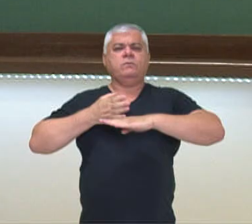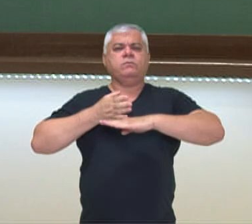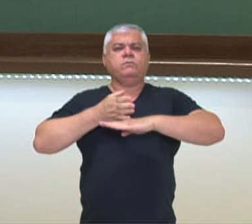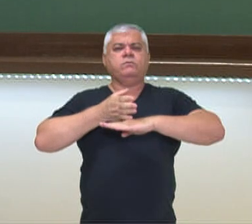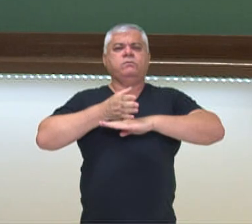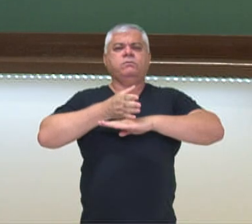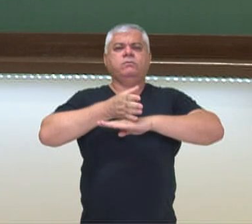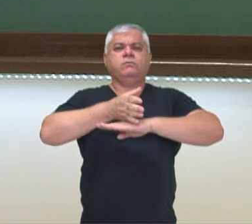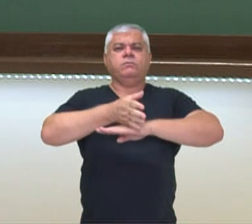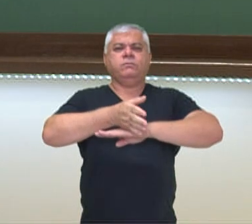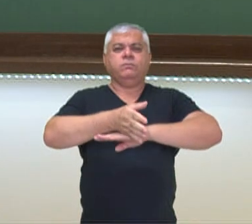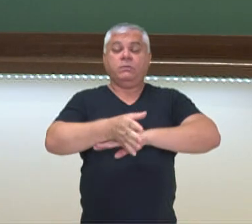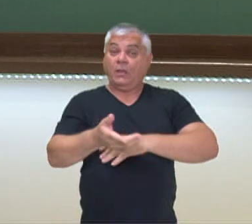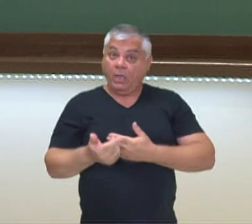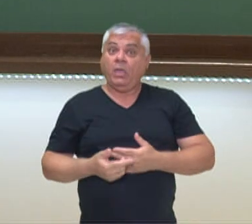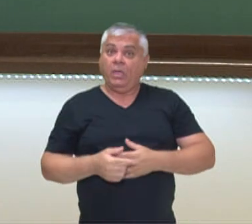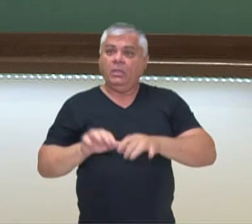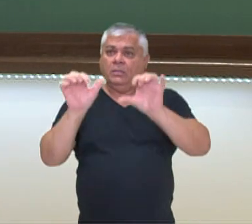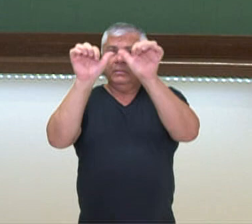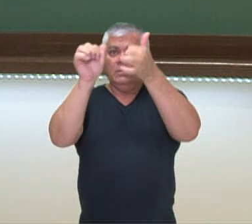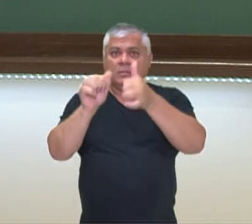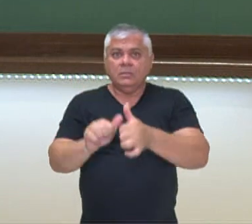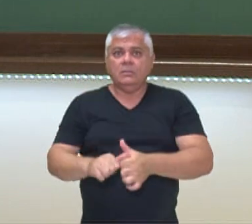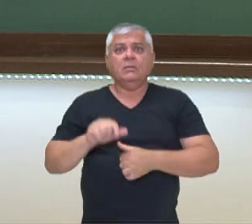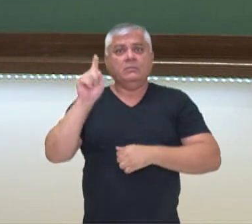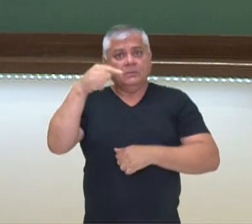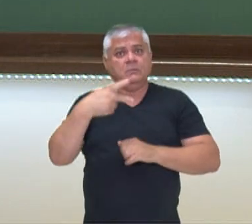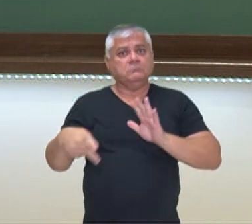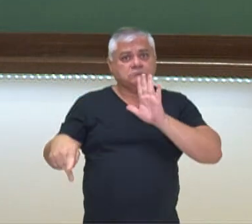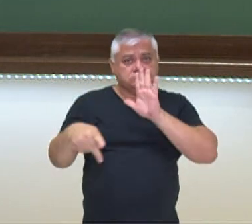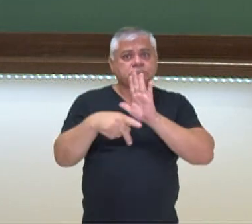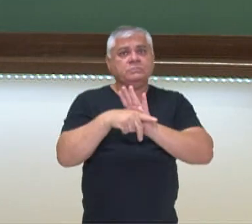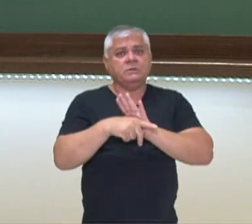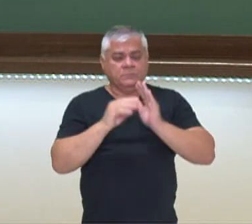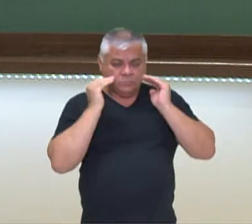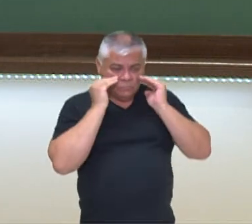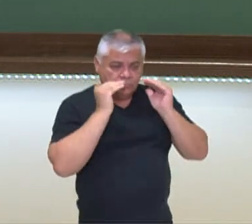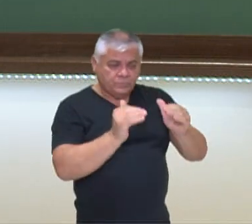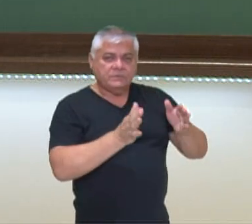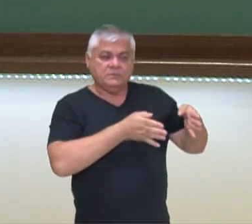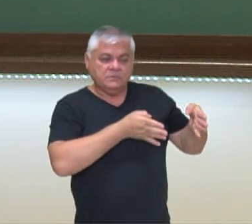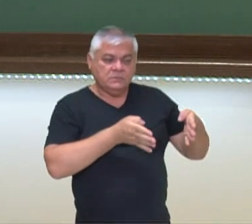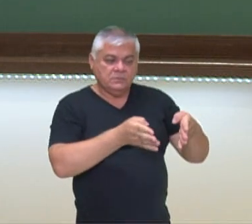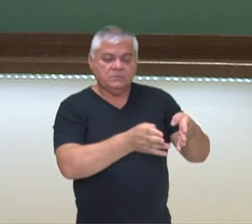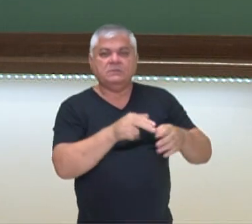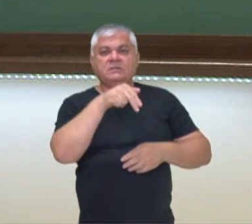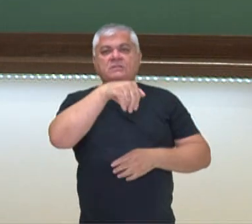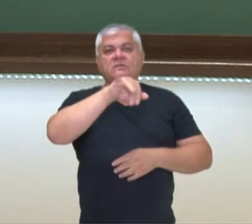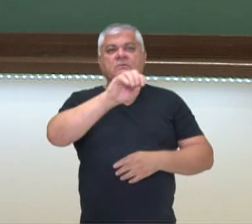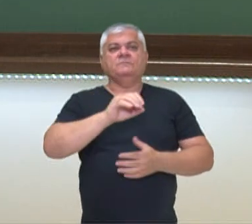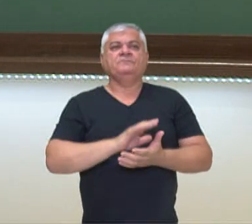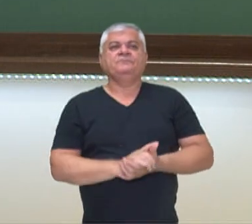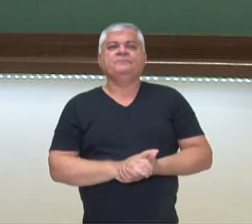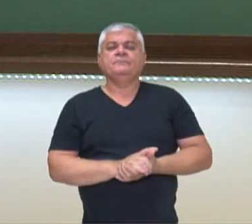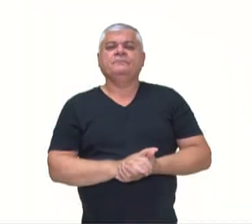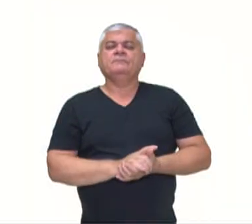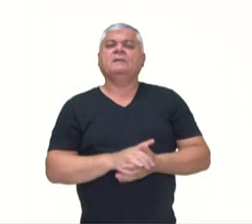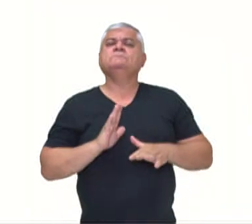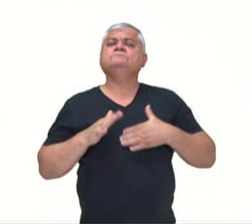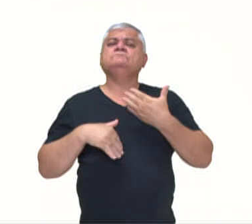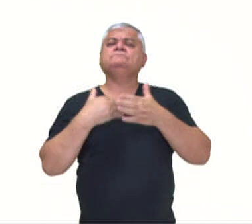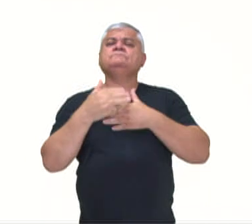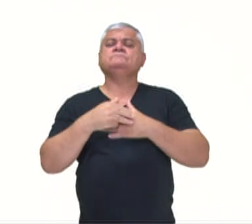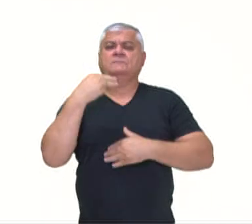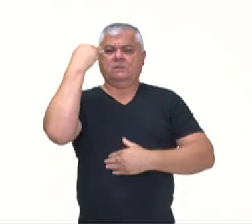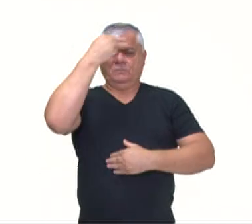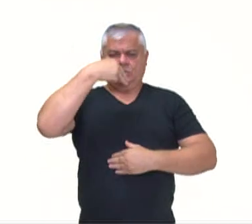até os deuses estão relacionados à constituição do Rio Nilo e do Egito. E depois da